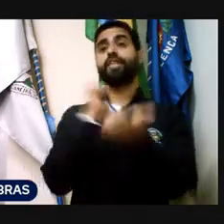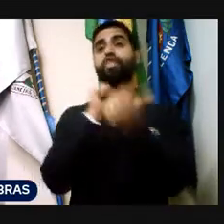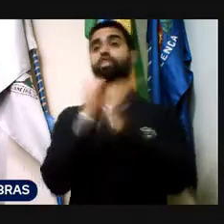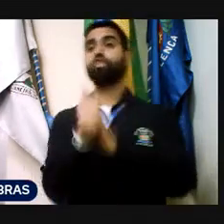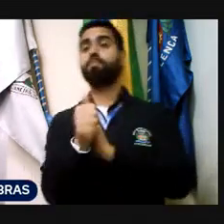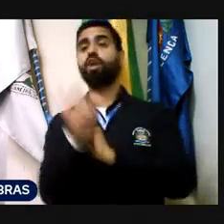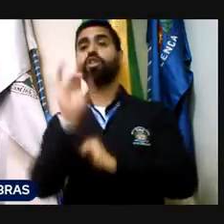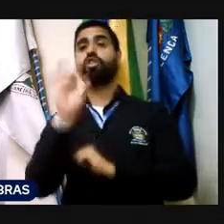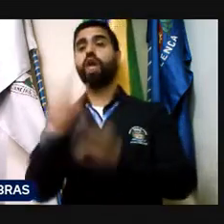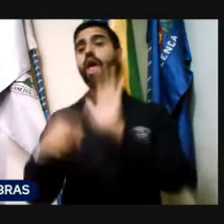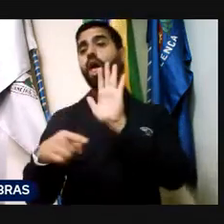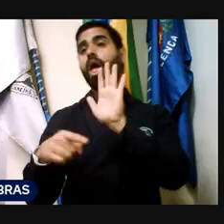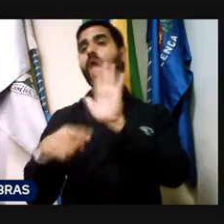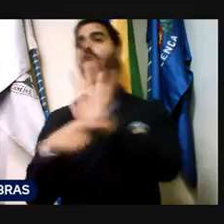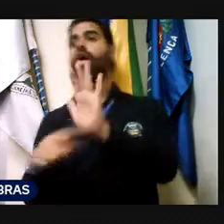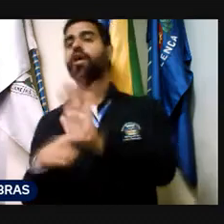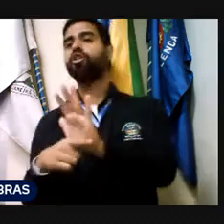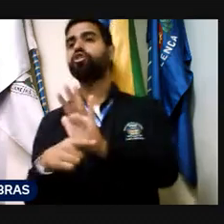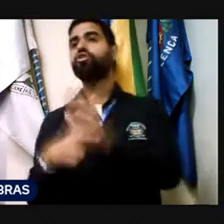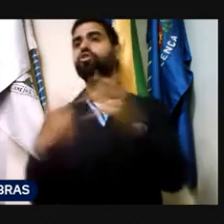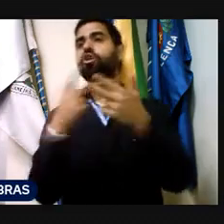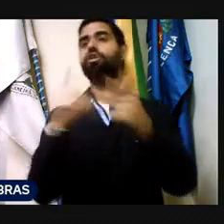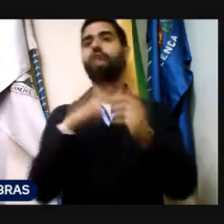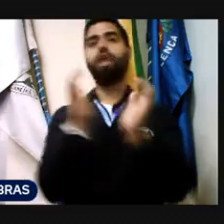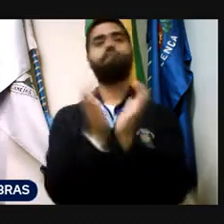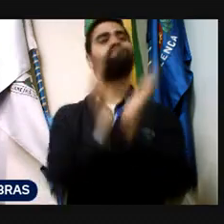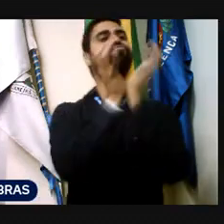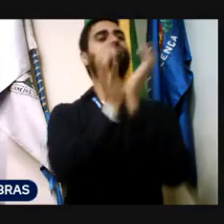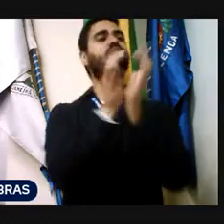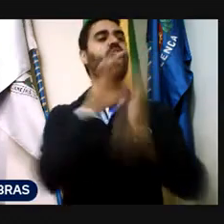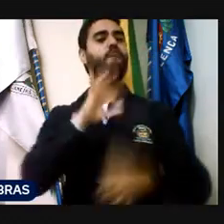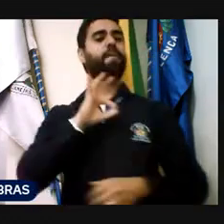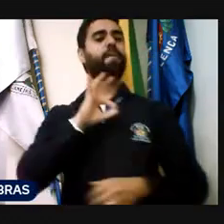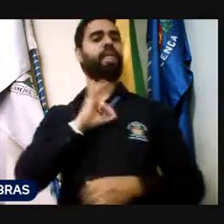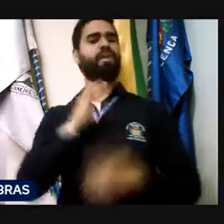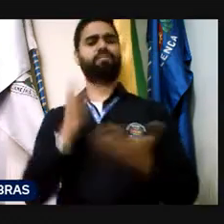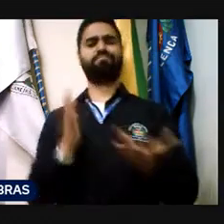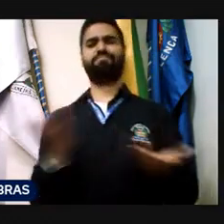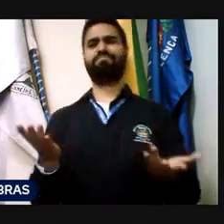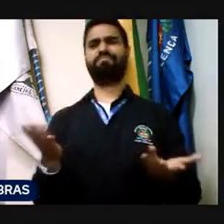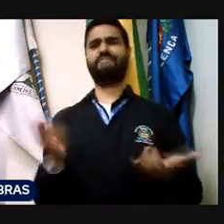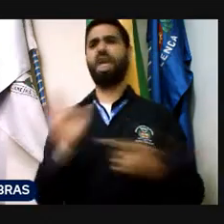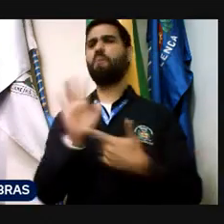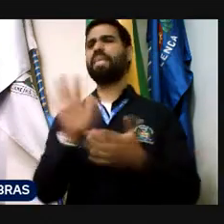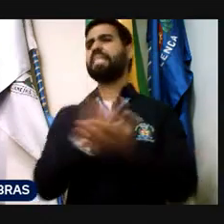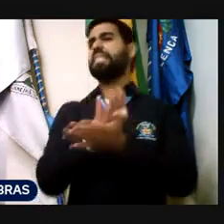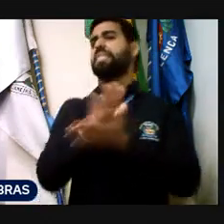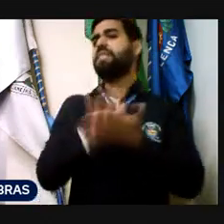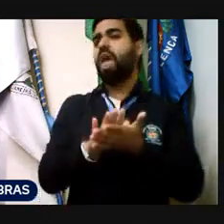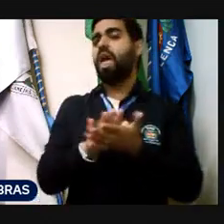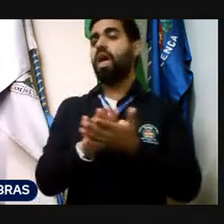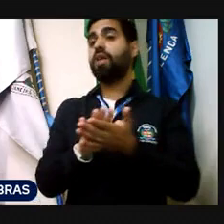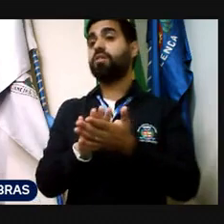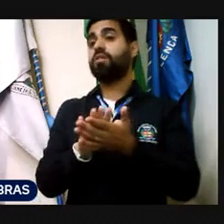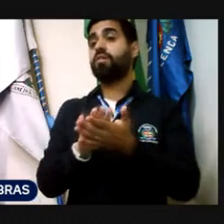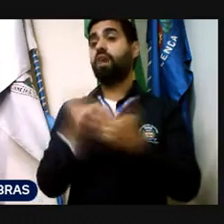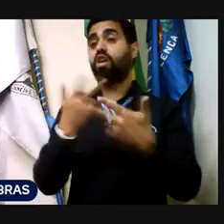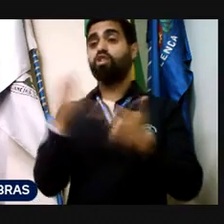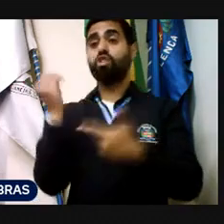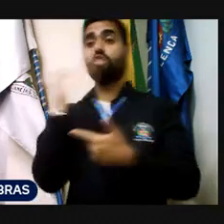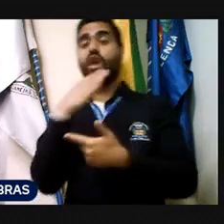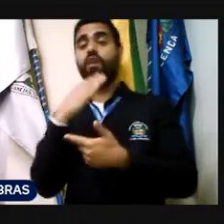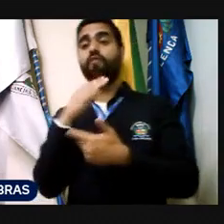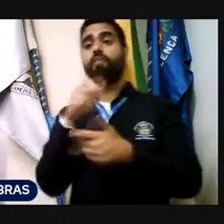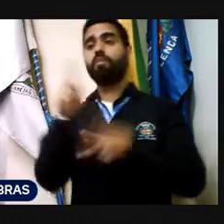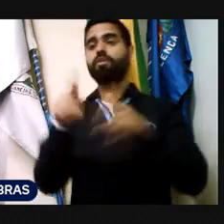que só apoie competições através de troféu, através de medalha, e a gente não apresente nada, né, de novo para a população